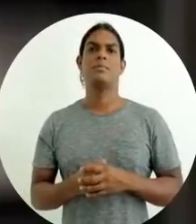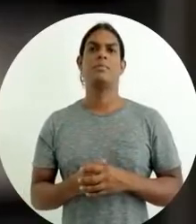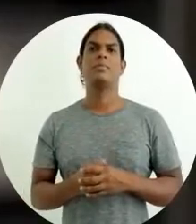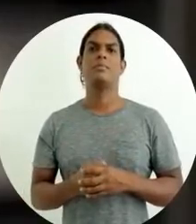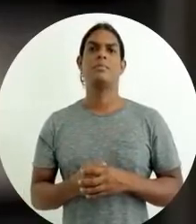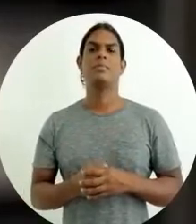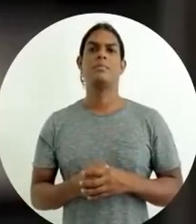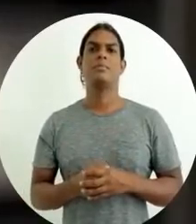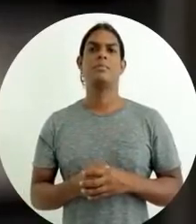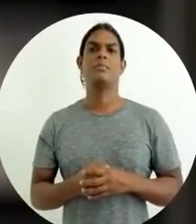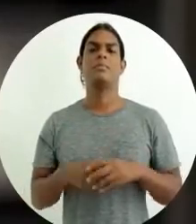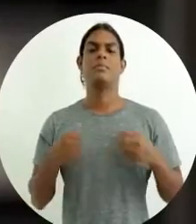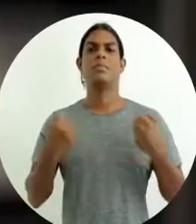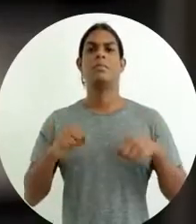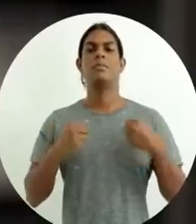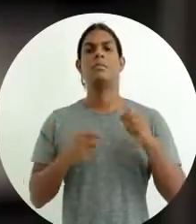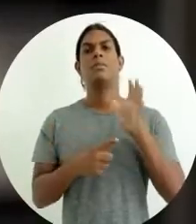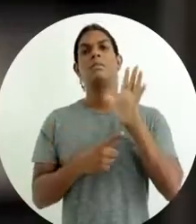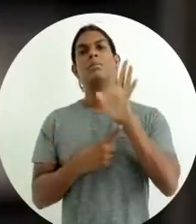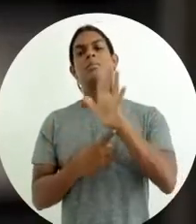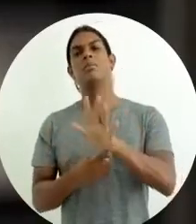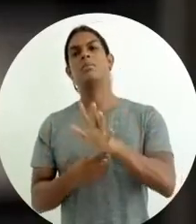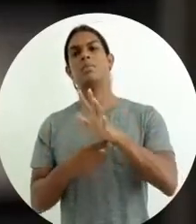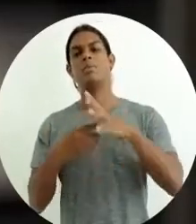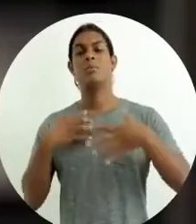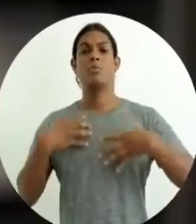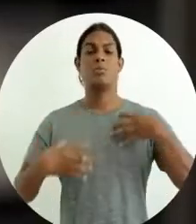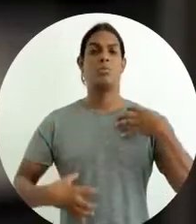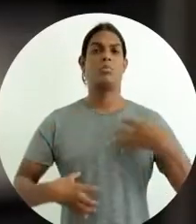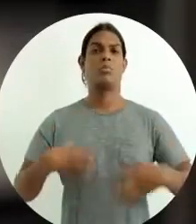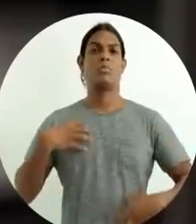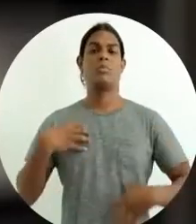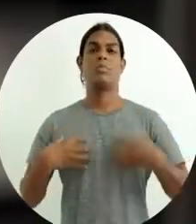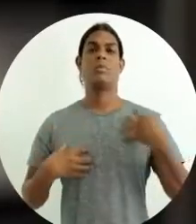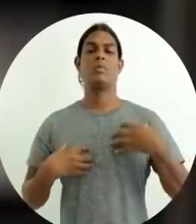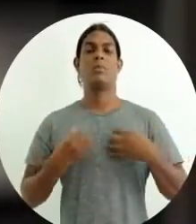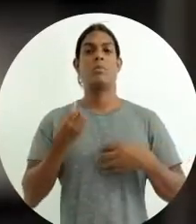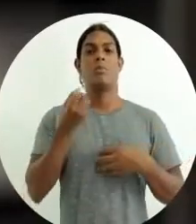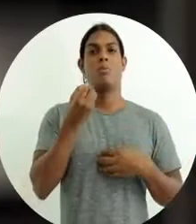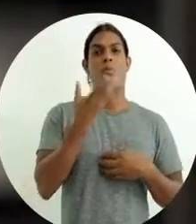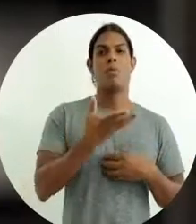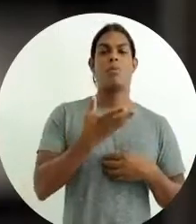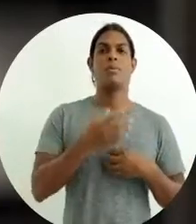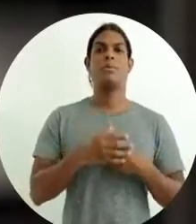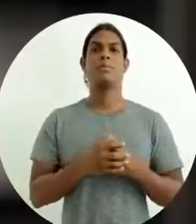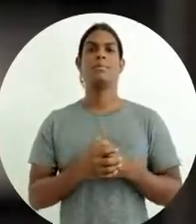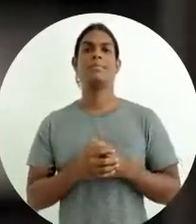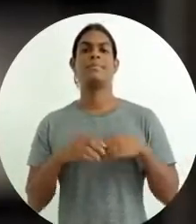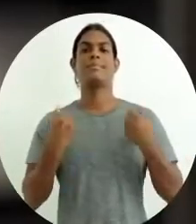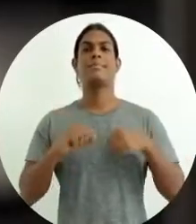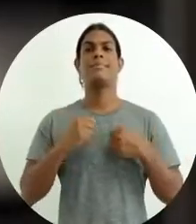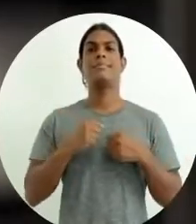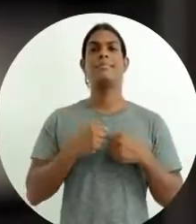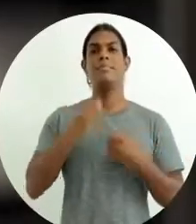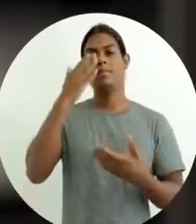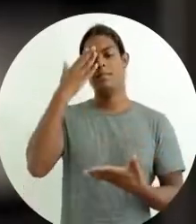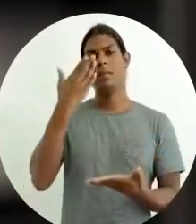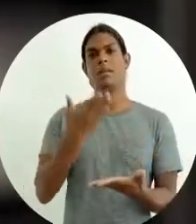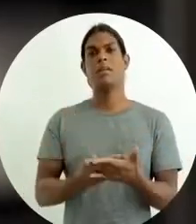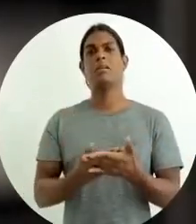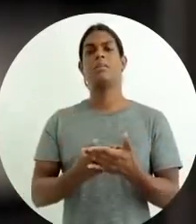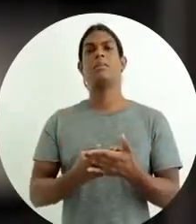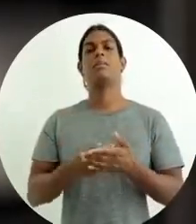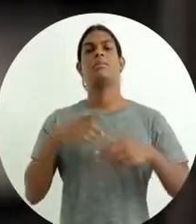da organização. Ele precisa demonstrar um comportamento positivo. Como assim? Ele precisa acreditar no